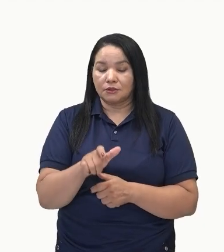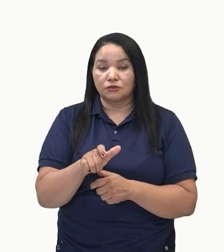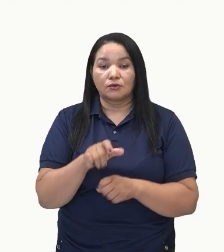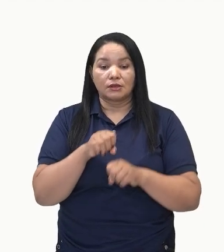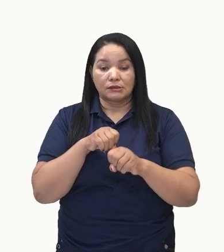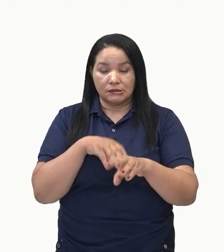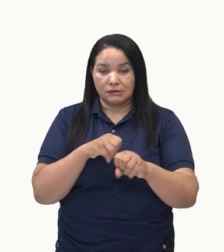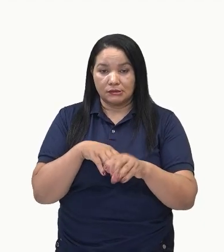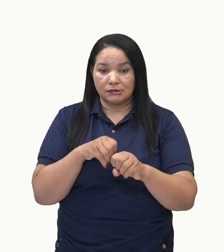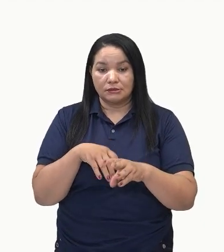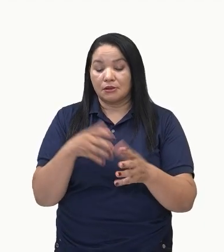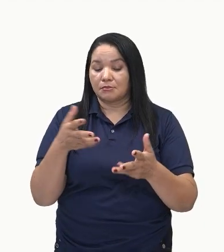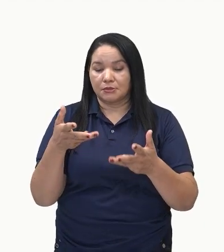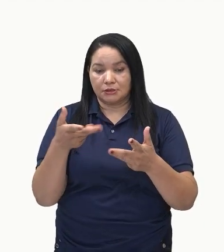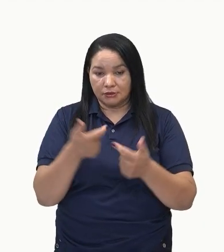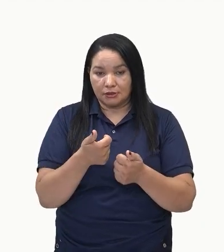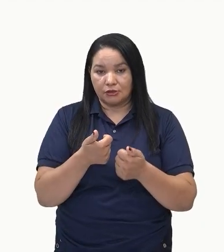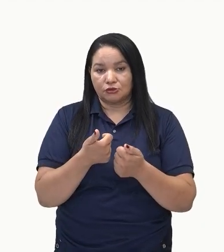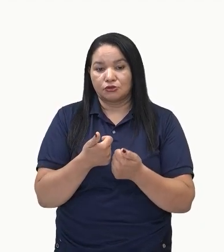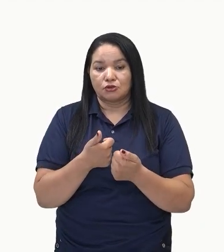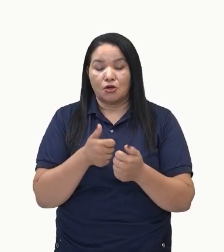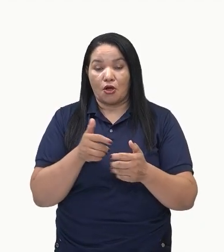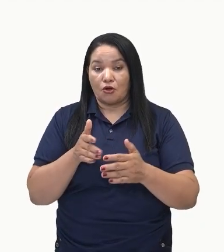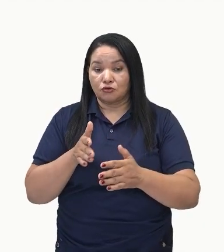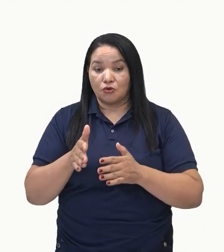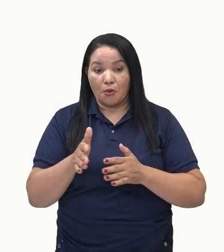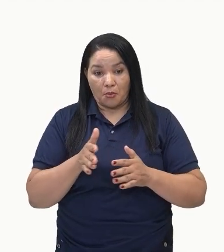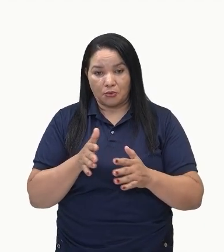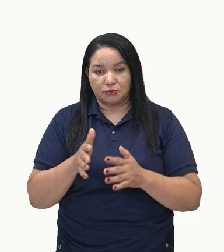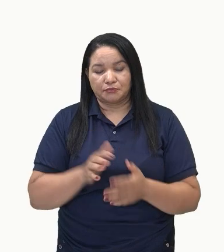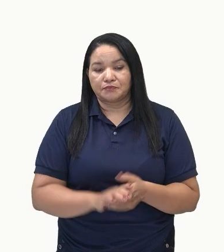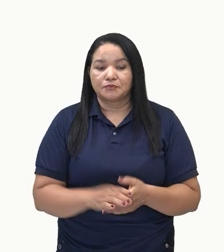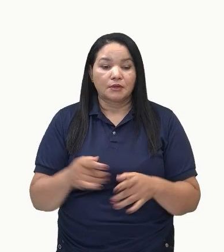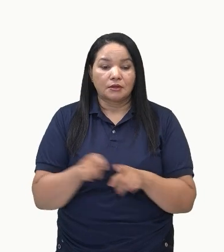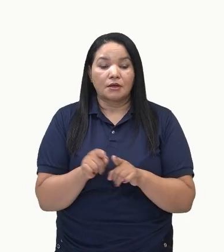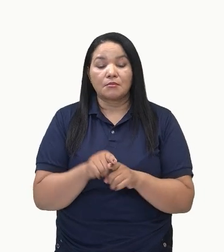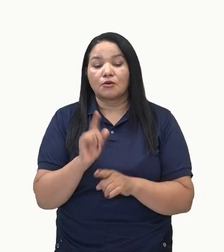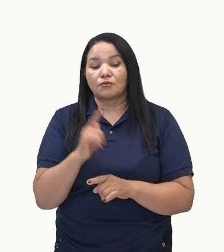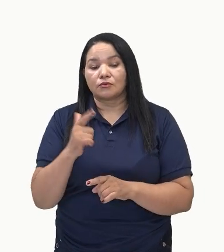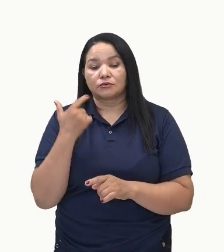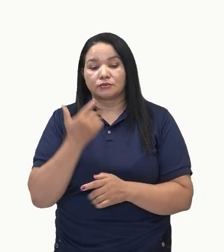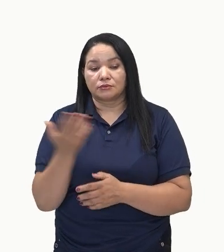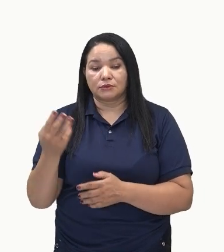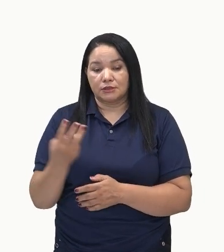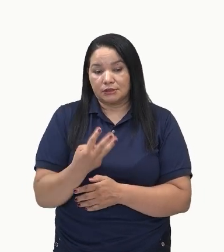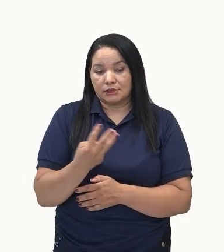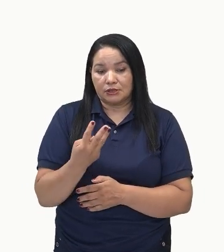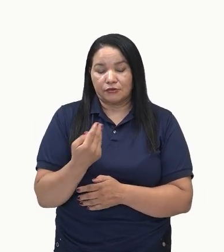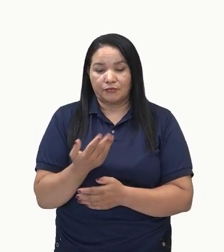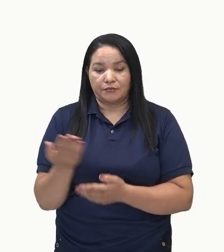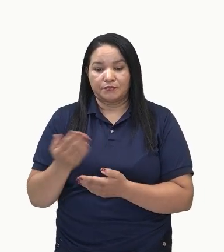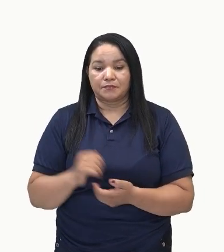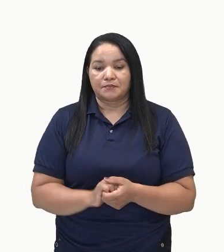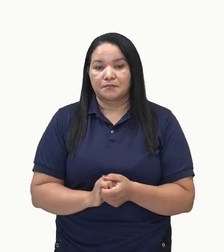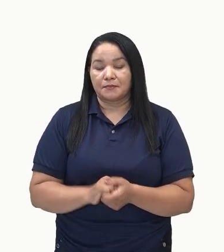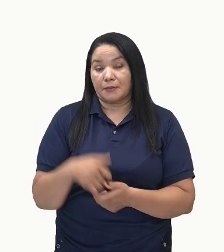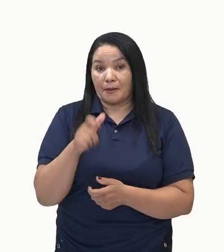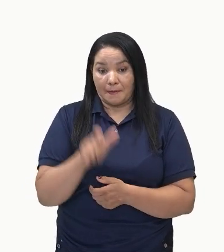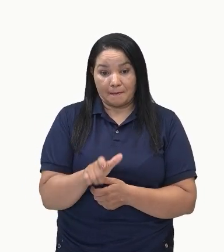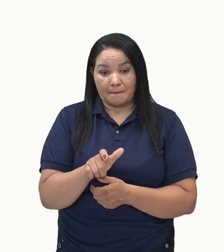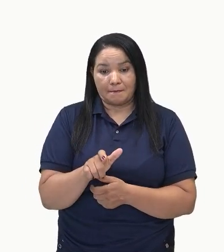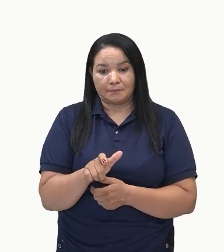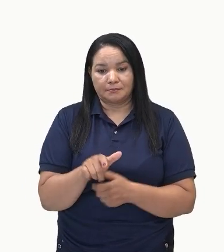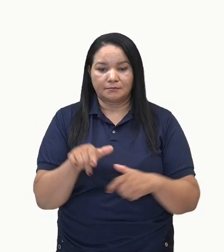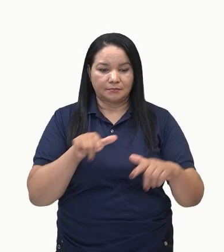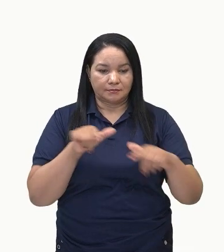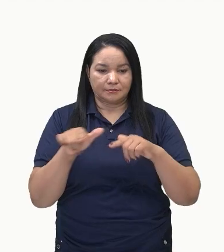ensinar novas habilidades aos robôs. Terceiro, Virtual Reality Designer. Então, essa pessoa, this job,